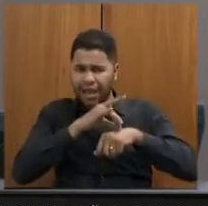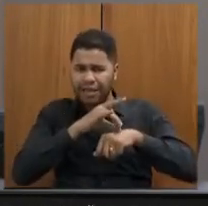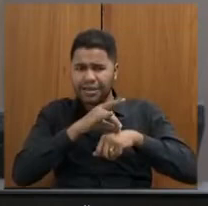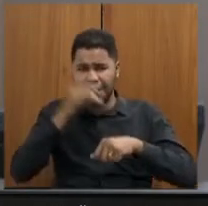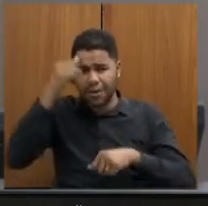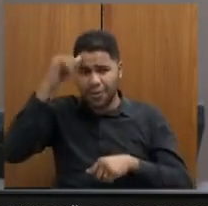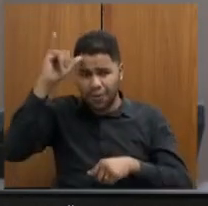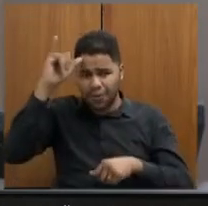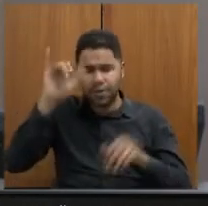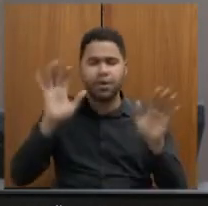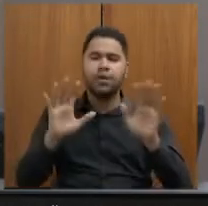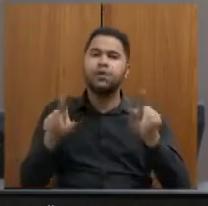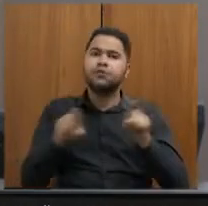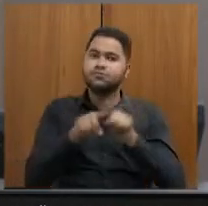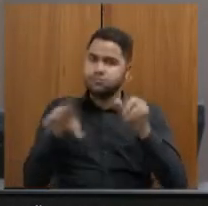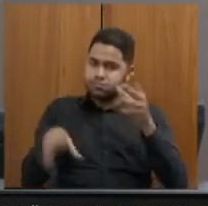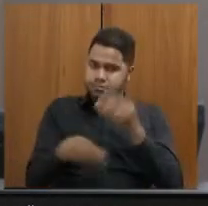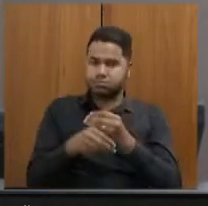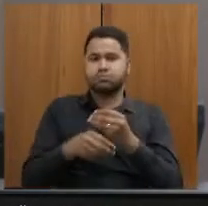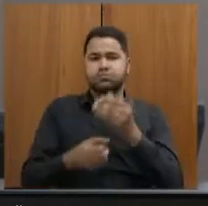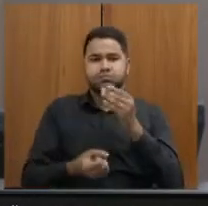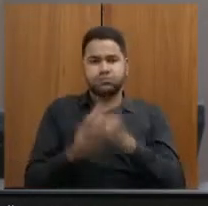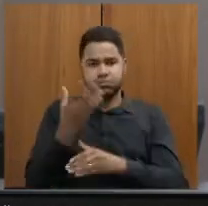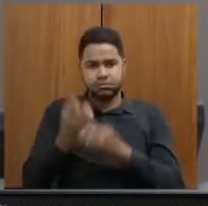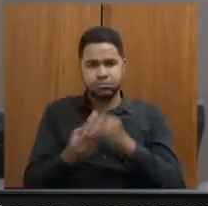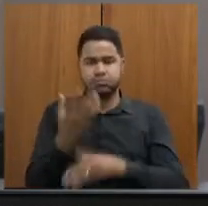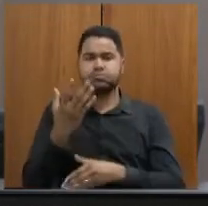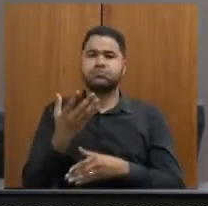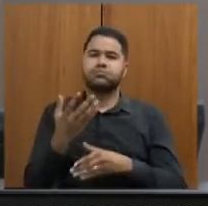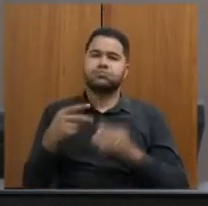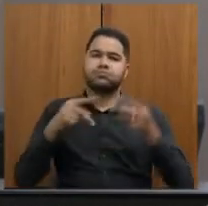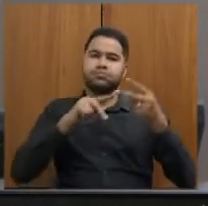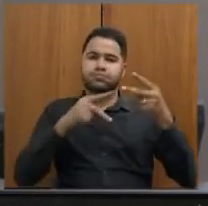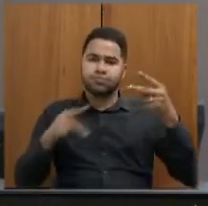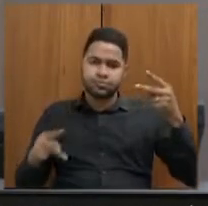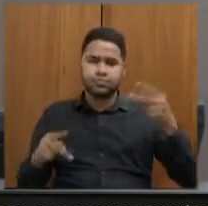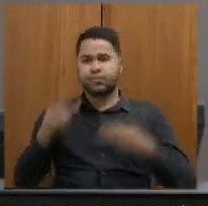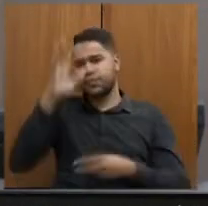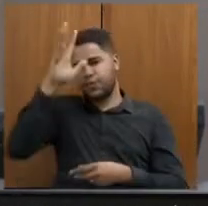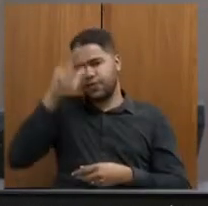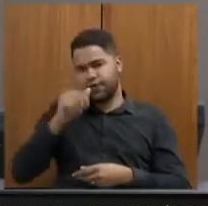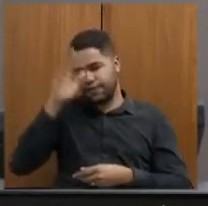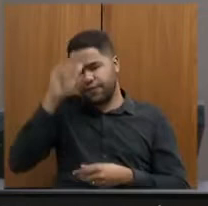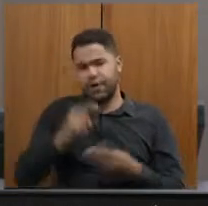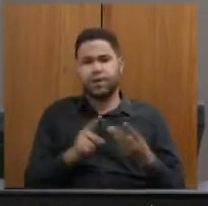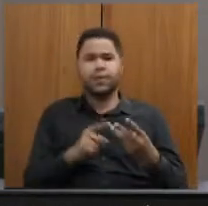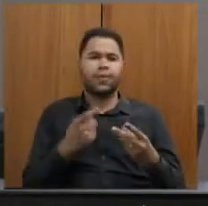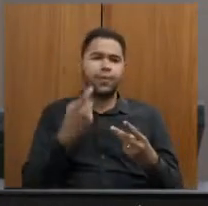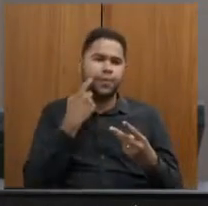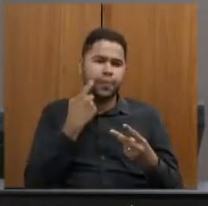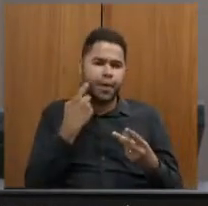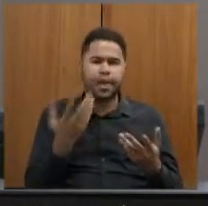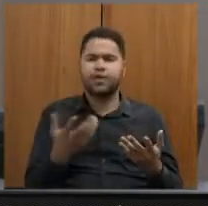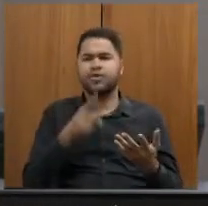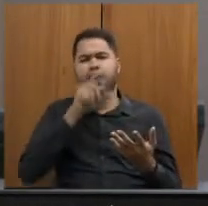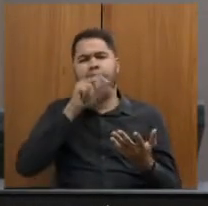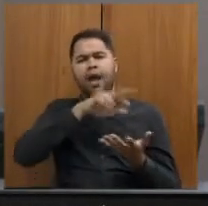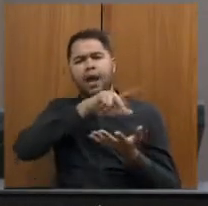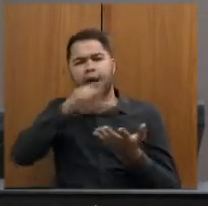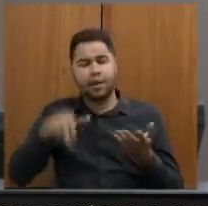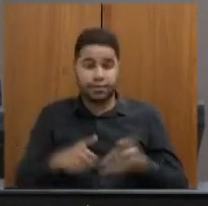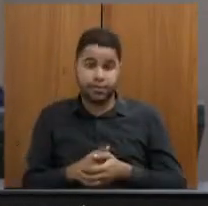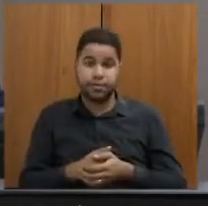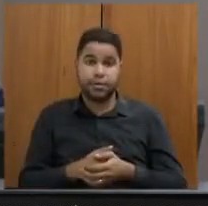vamos ter aí o valor agregado muito forte na produção de proteína animal de frango de aves e peixes Porque a febre